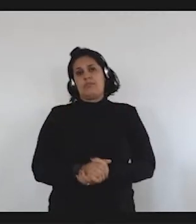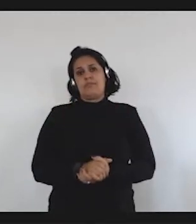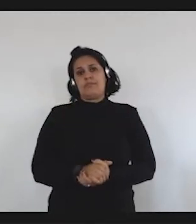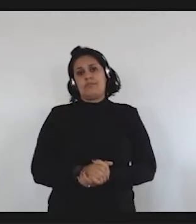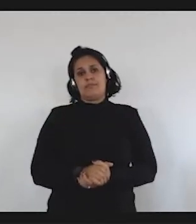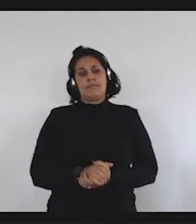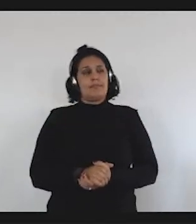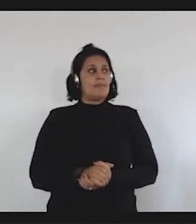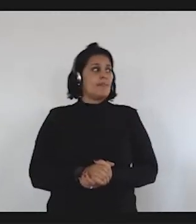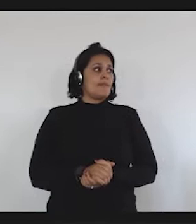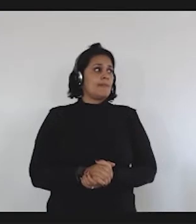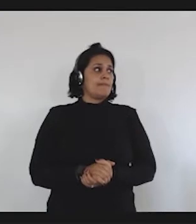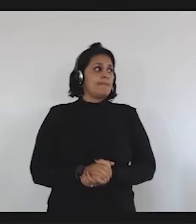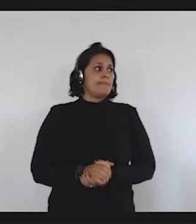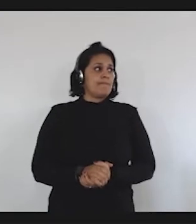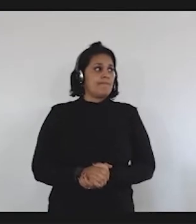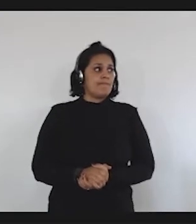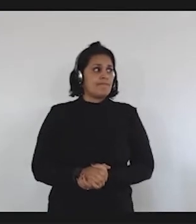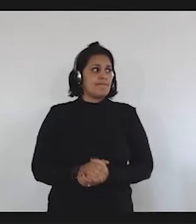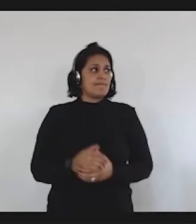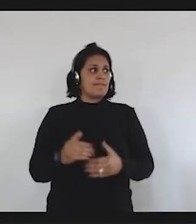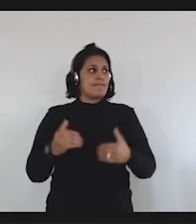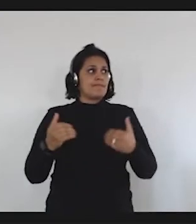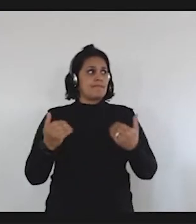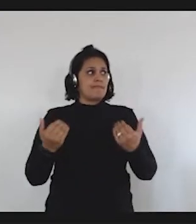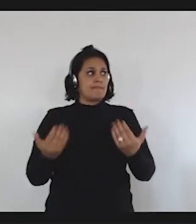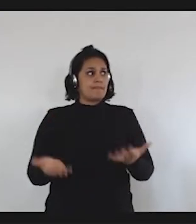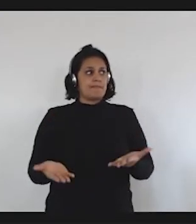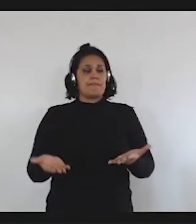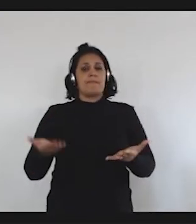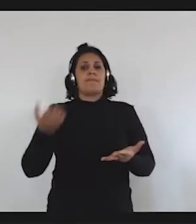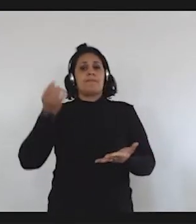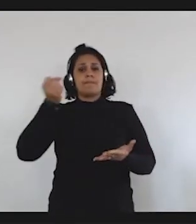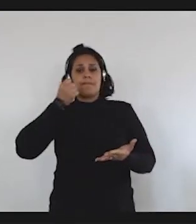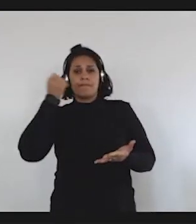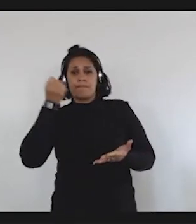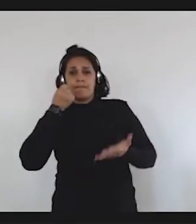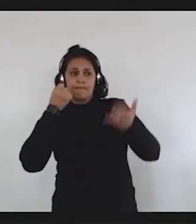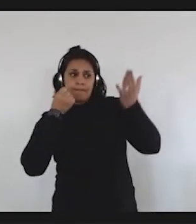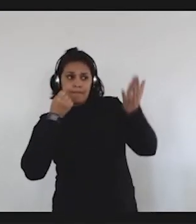Portanto, senador Rodrigo Pacheco,